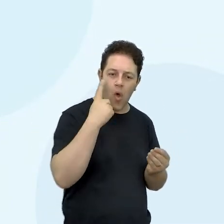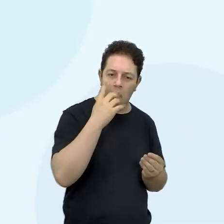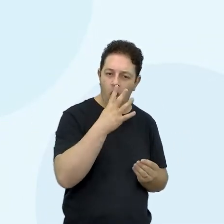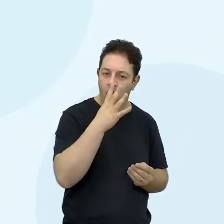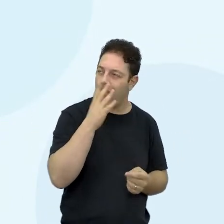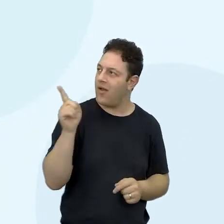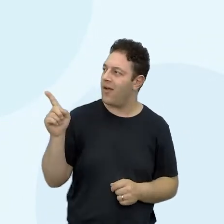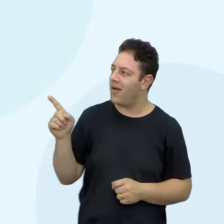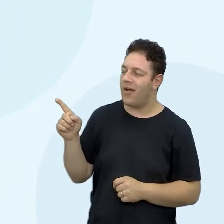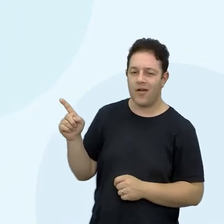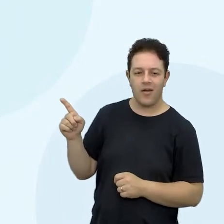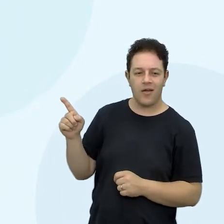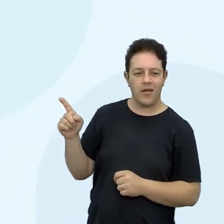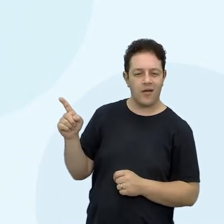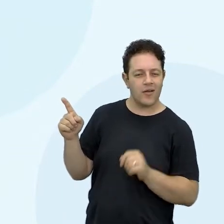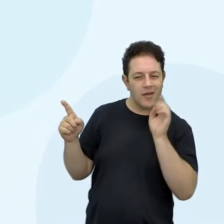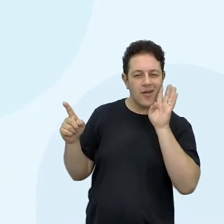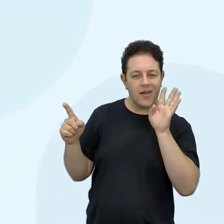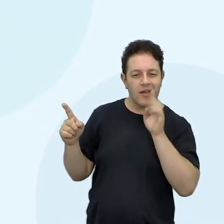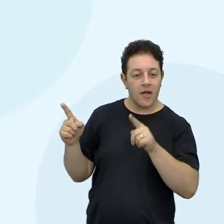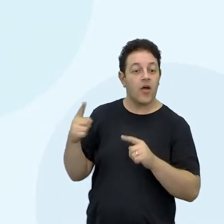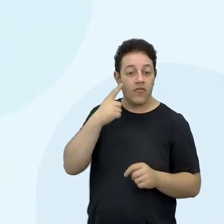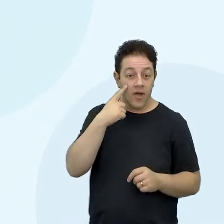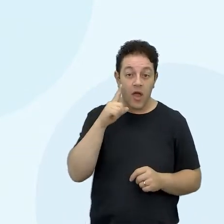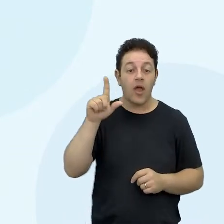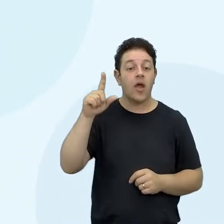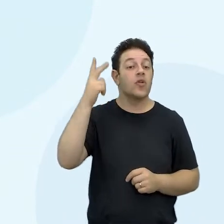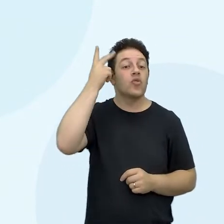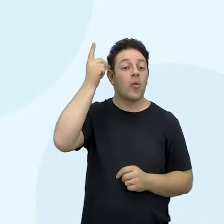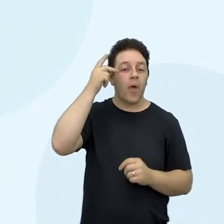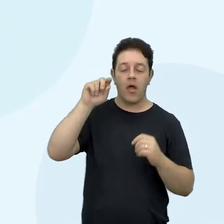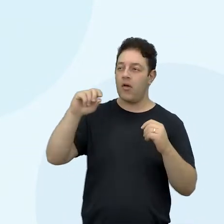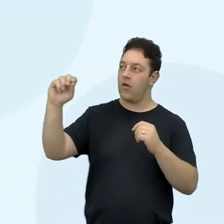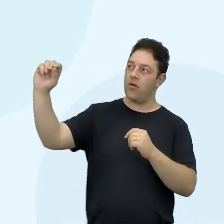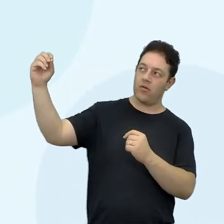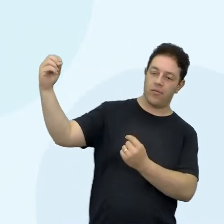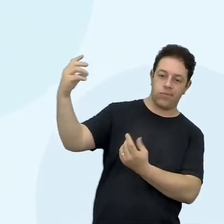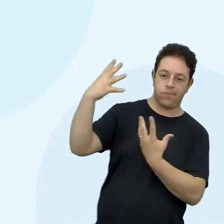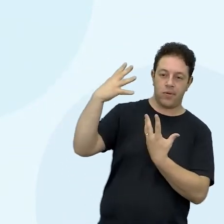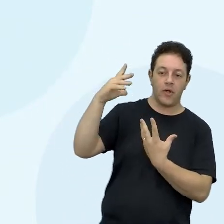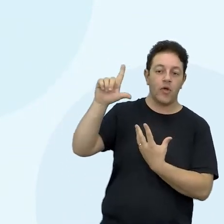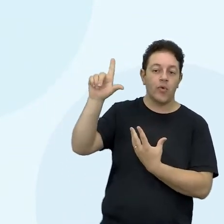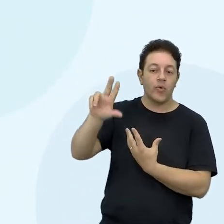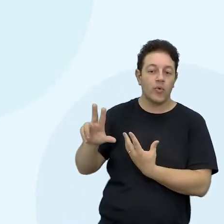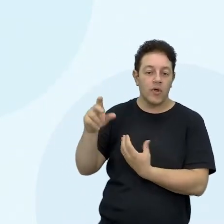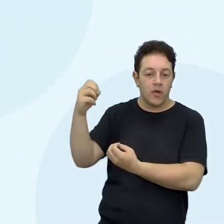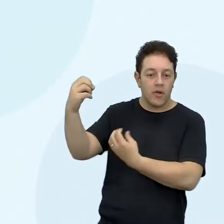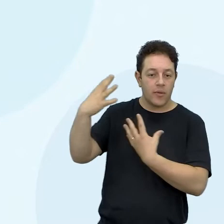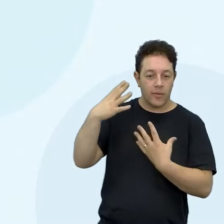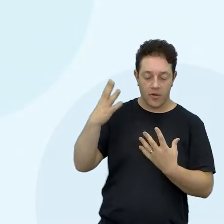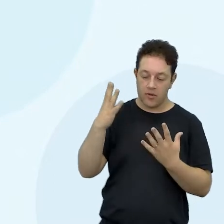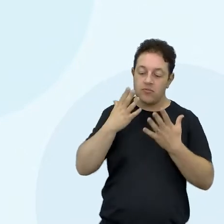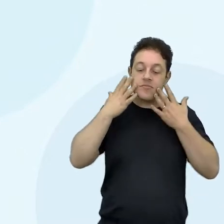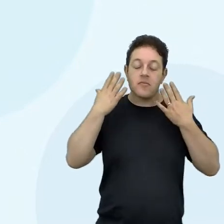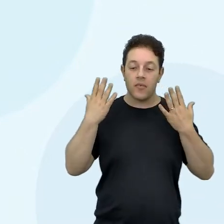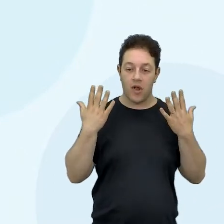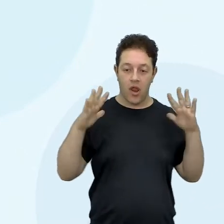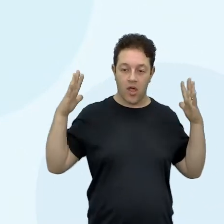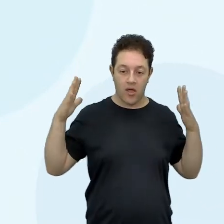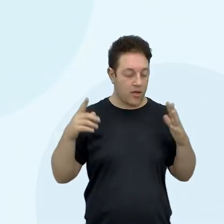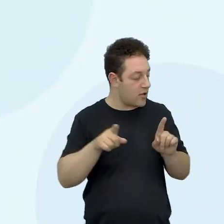luz e sombra e tal. Aí você vê que a luz está entrando aqui, iluminando a pessoa, está